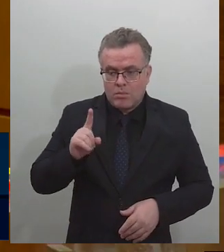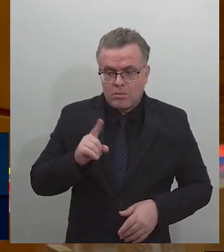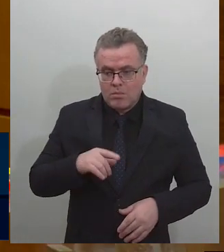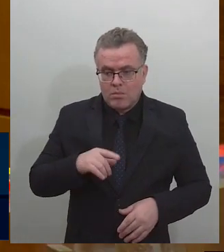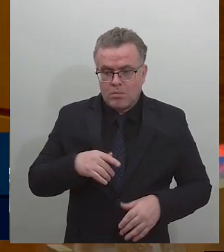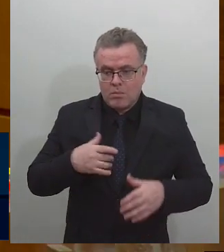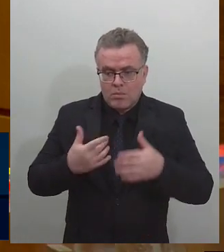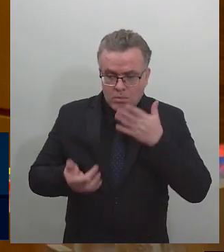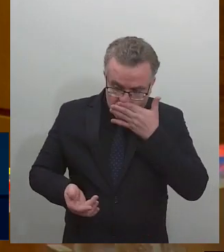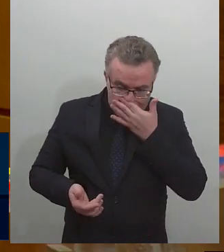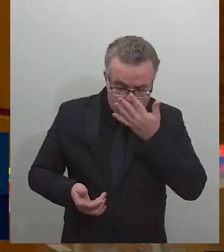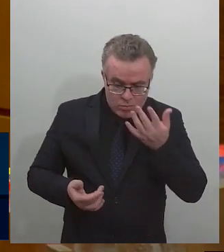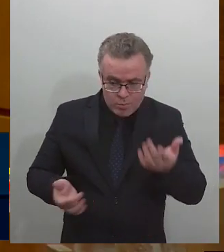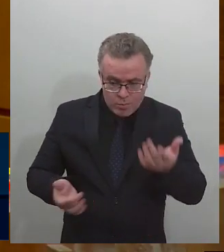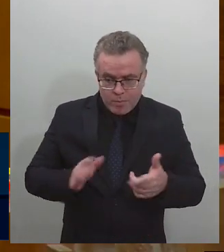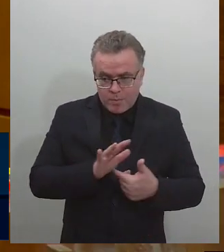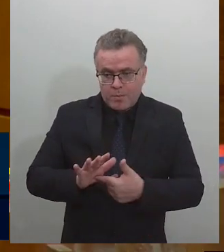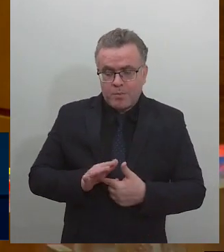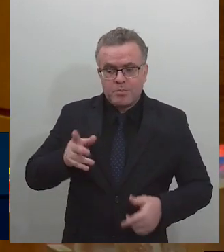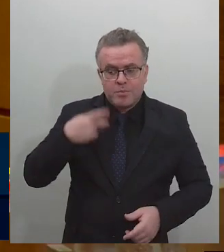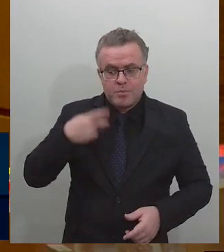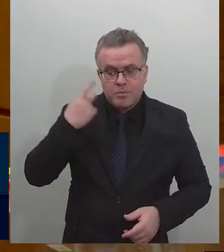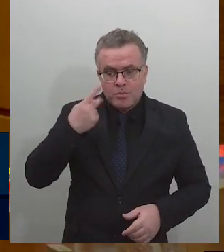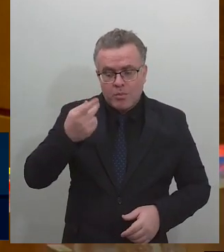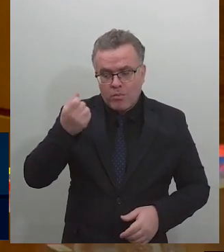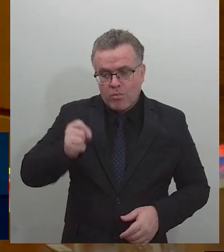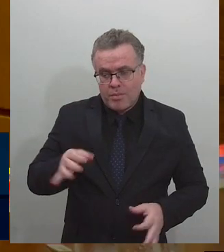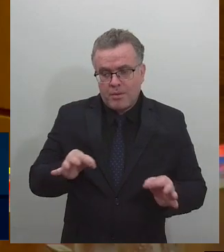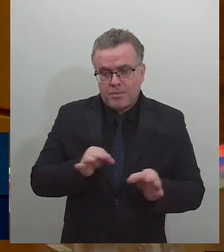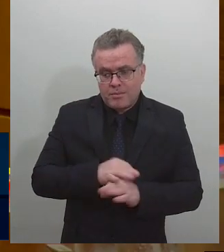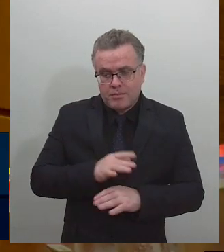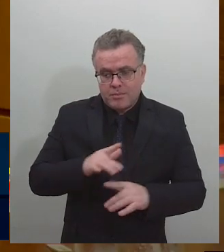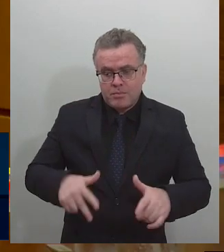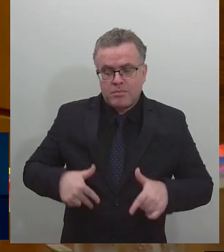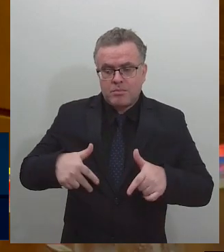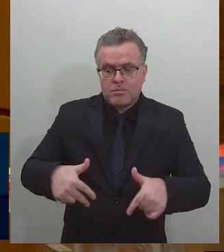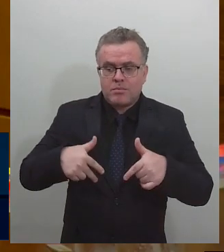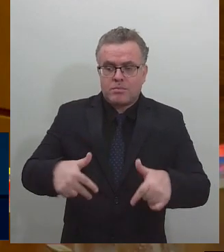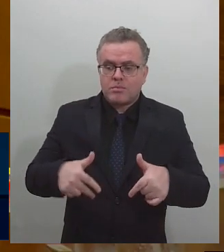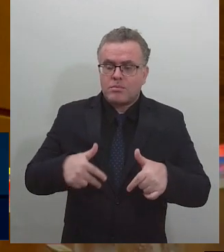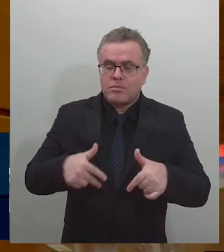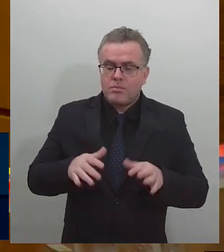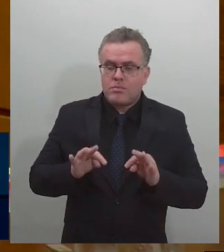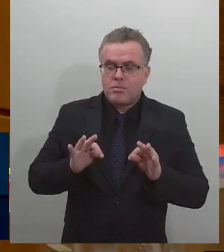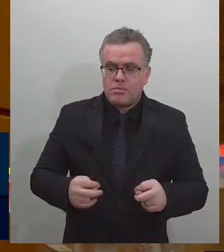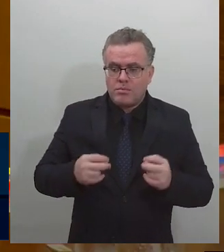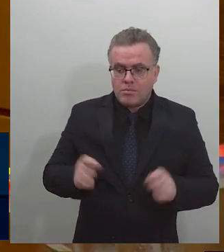políticos sergipanos e militantes da esquerda